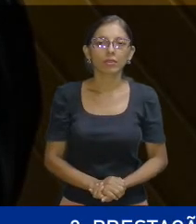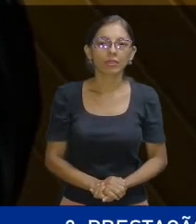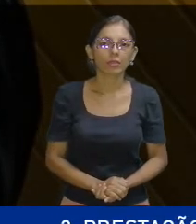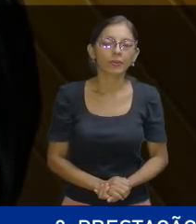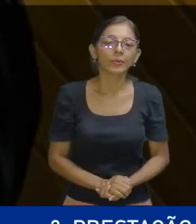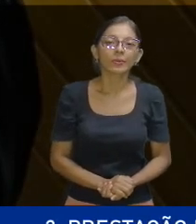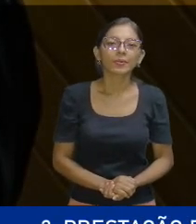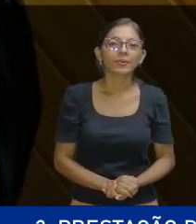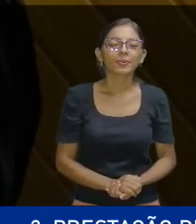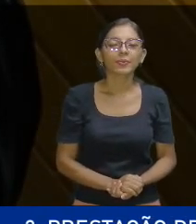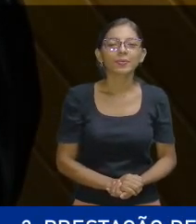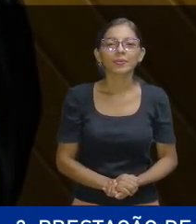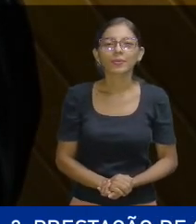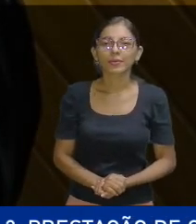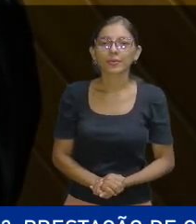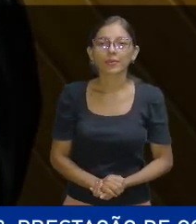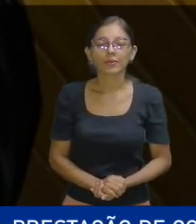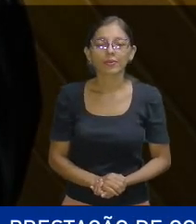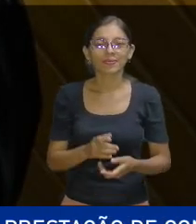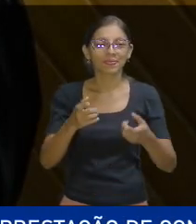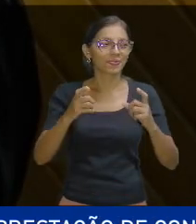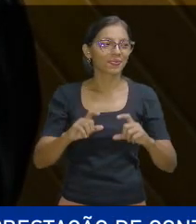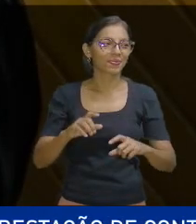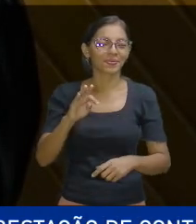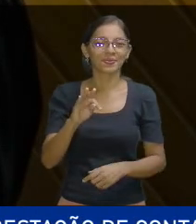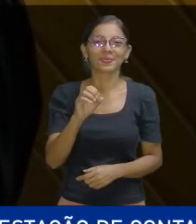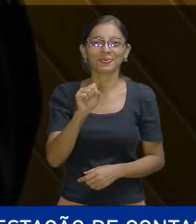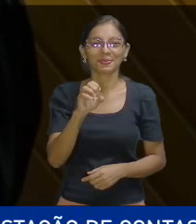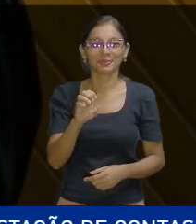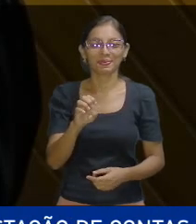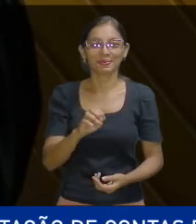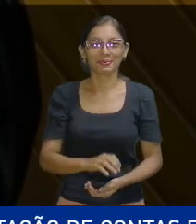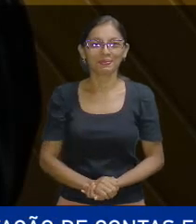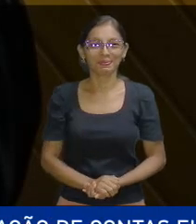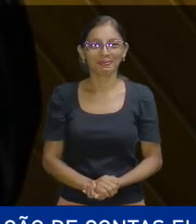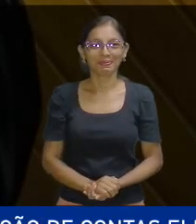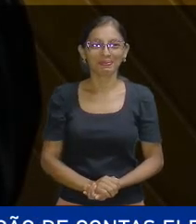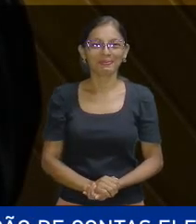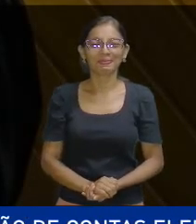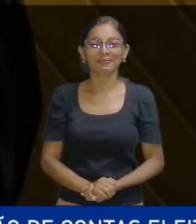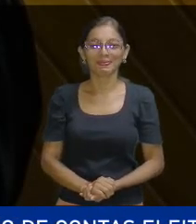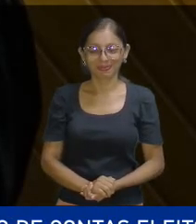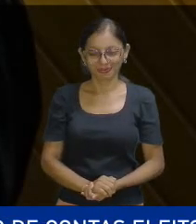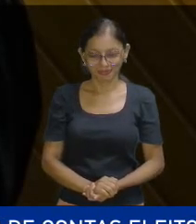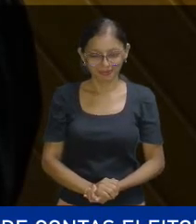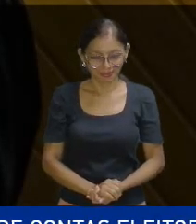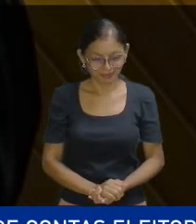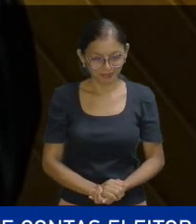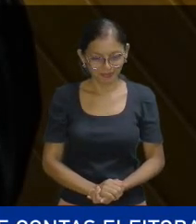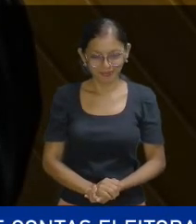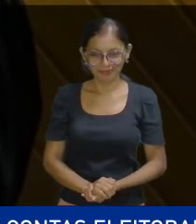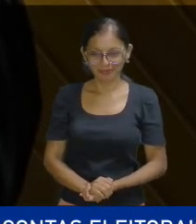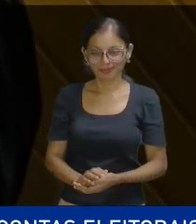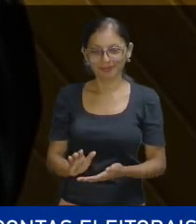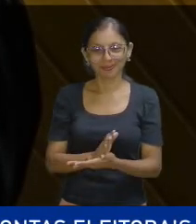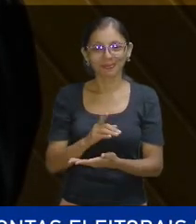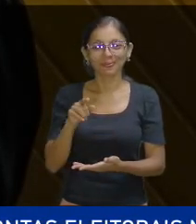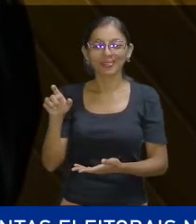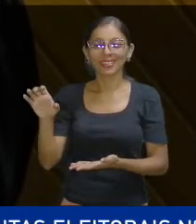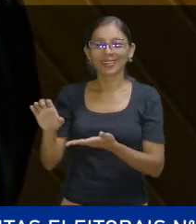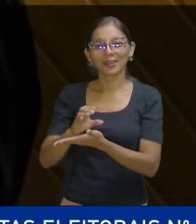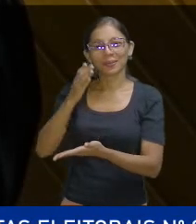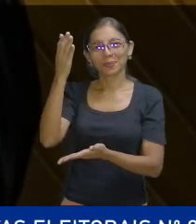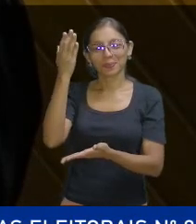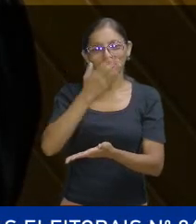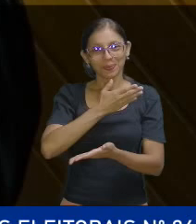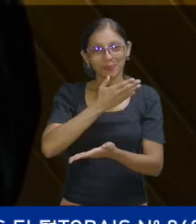número 23.609 de 2019. Diante de falhas que, embora existentes, não comprometem a regularidade das